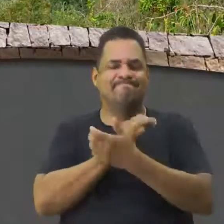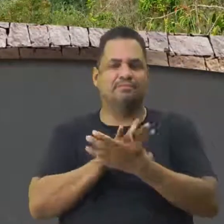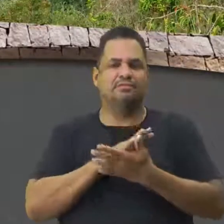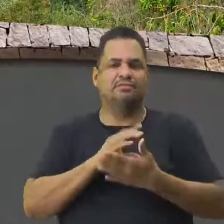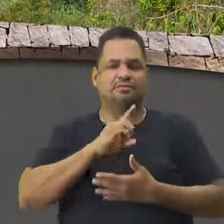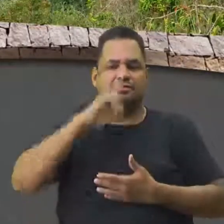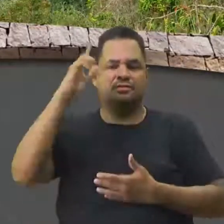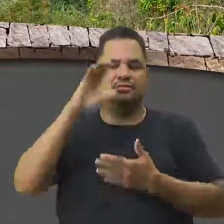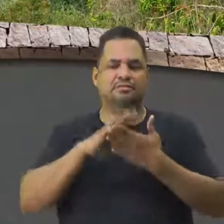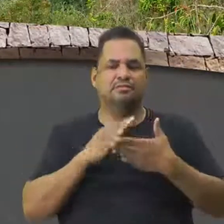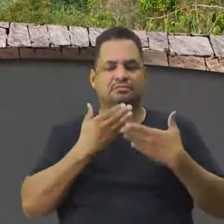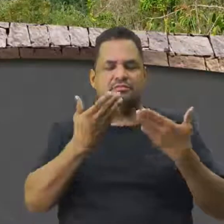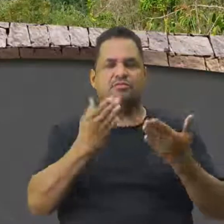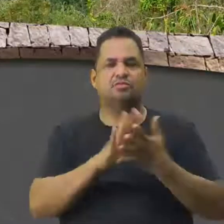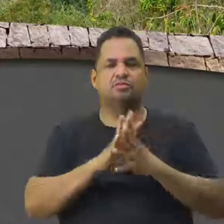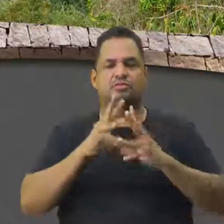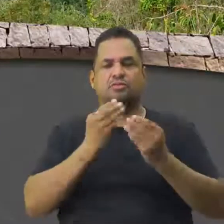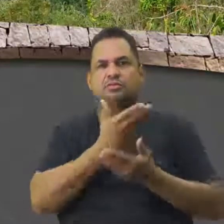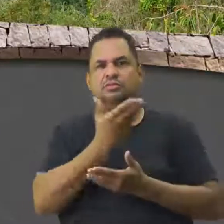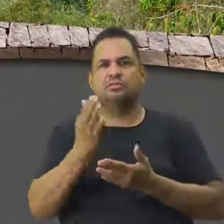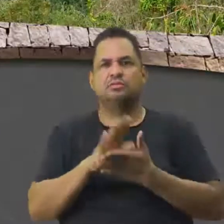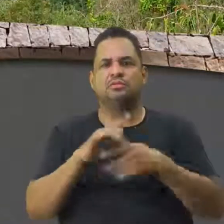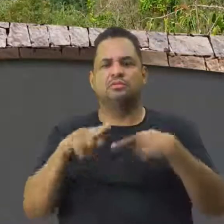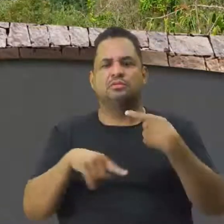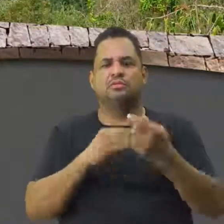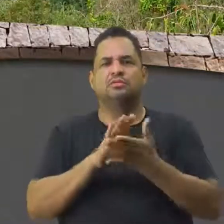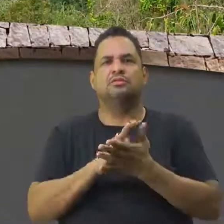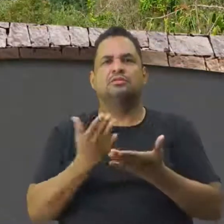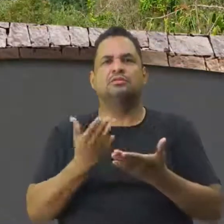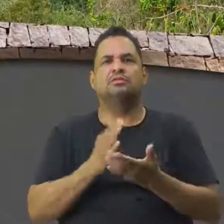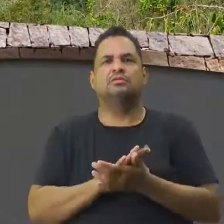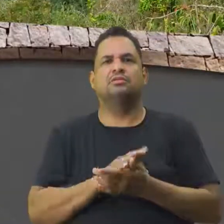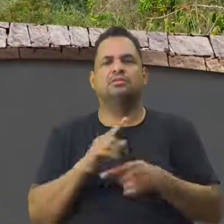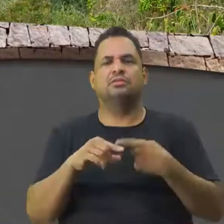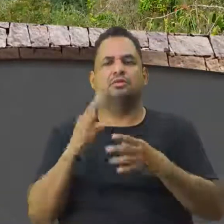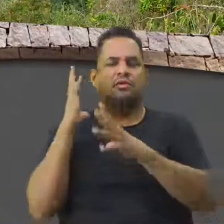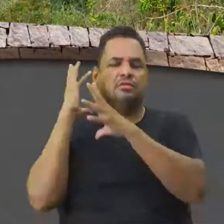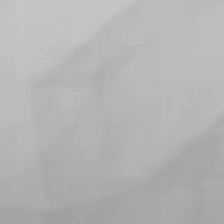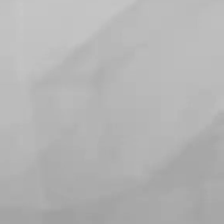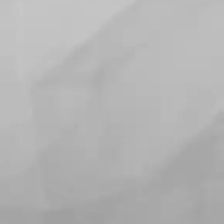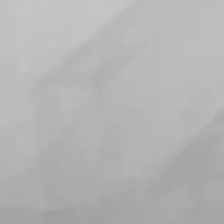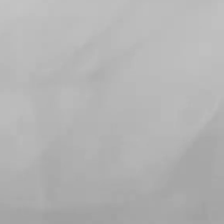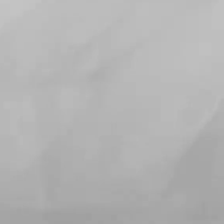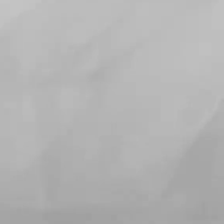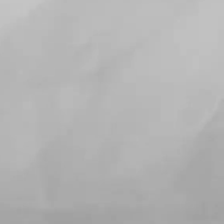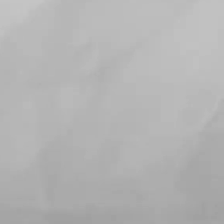e até o nosso próximo encontro com aquela super revisão. Beleza?